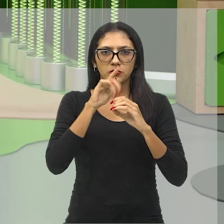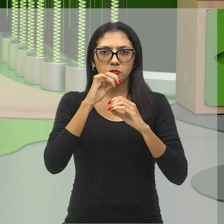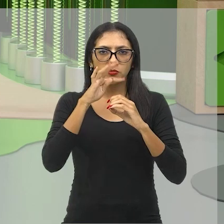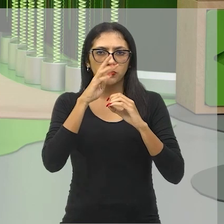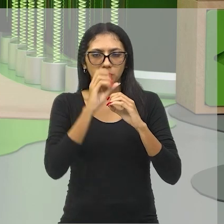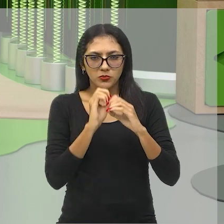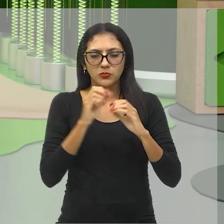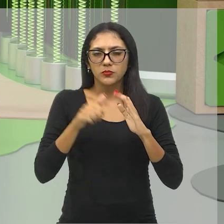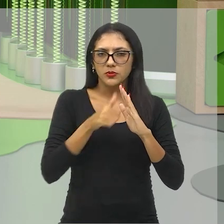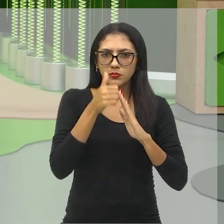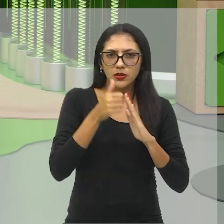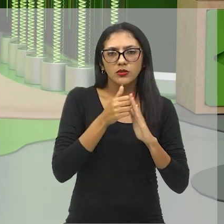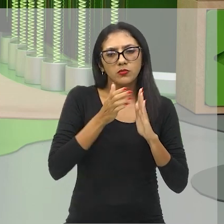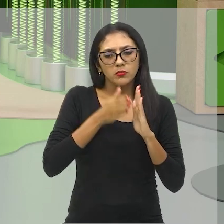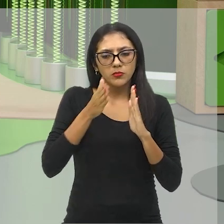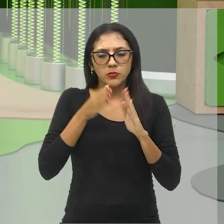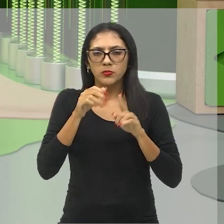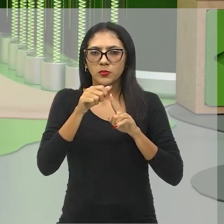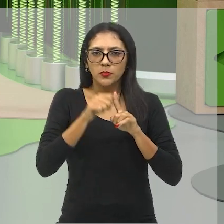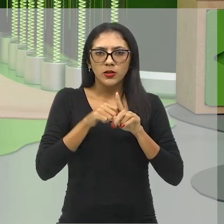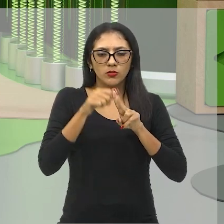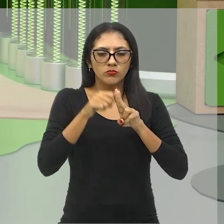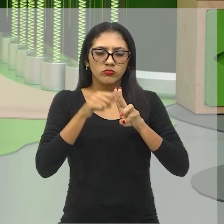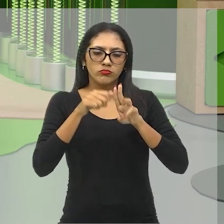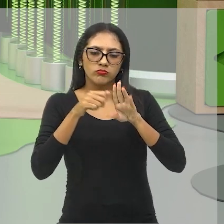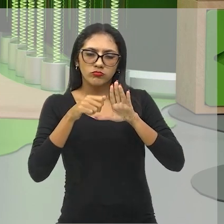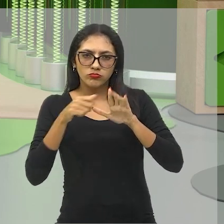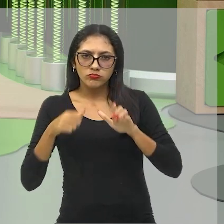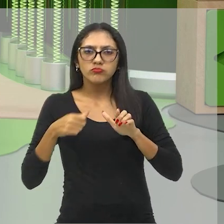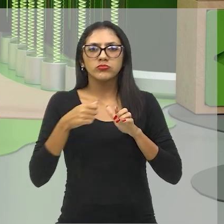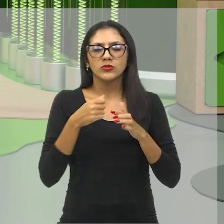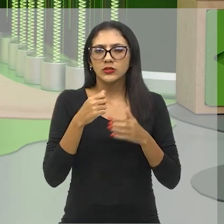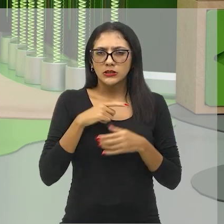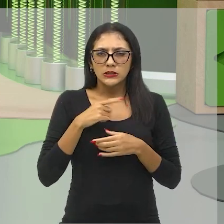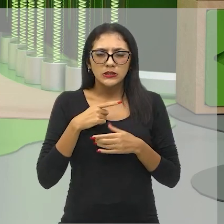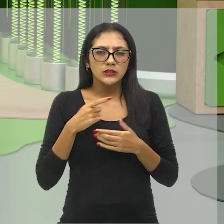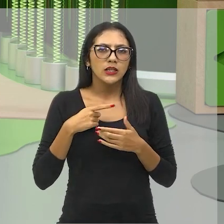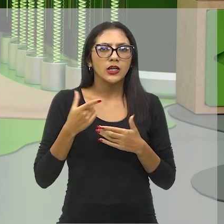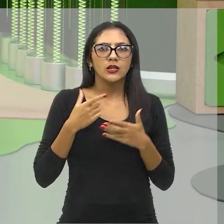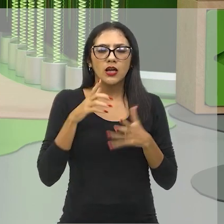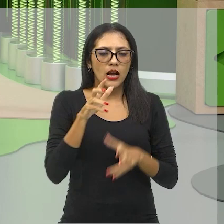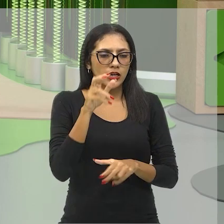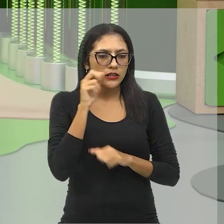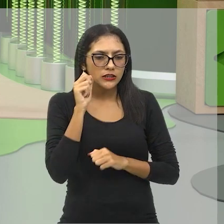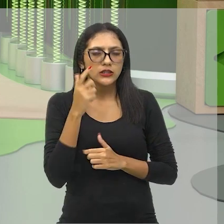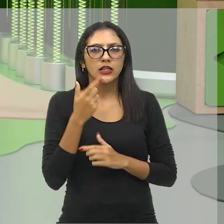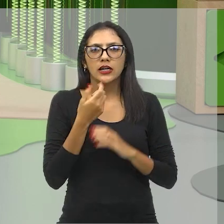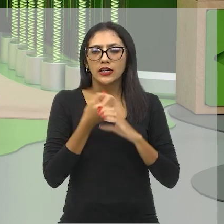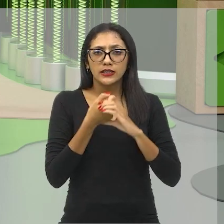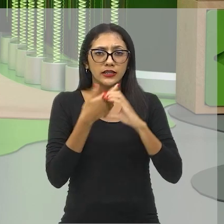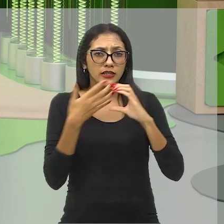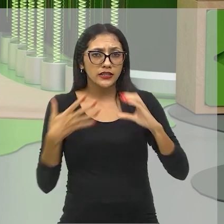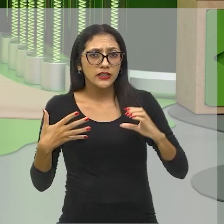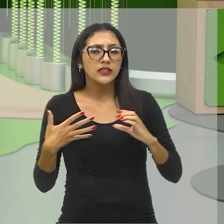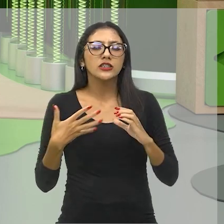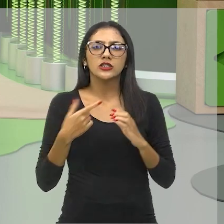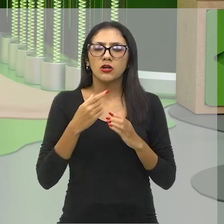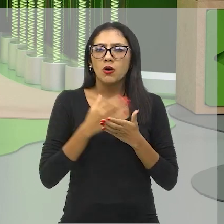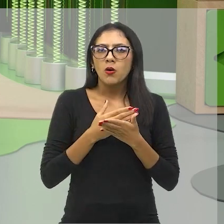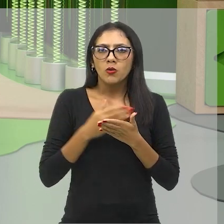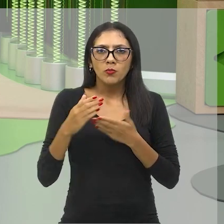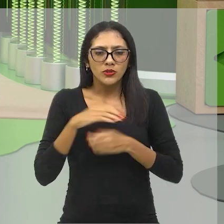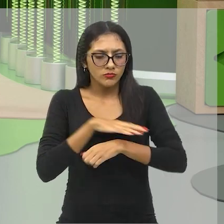aí o desenvolvimento do feto, onde ele vai adquirindo ali as características, né? Vão sendo formados os membros,